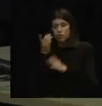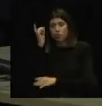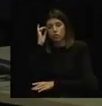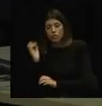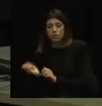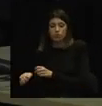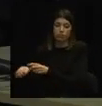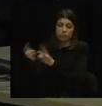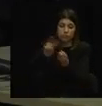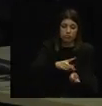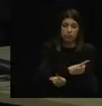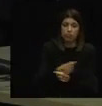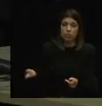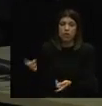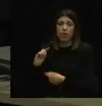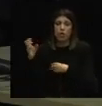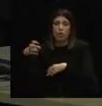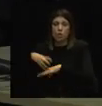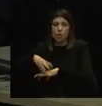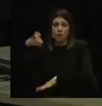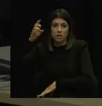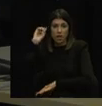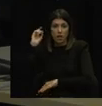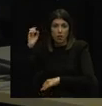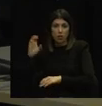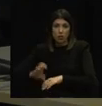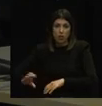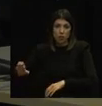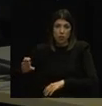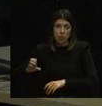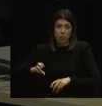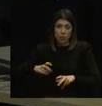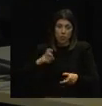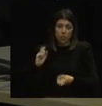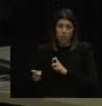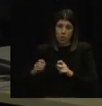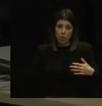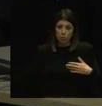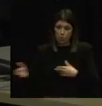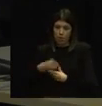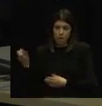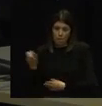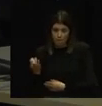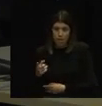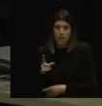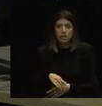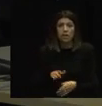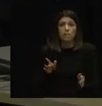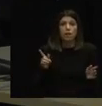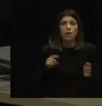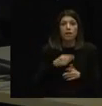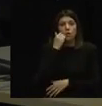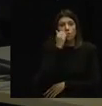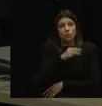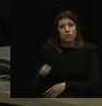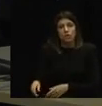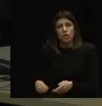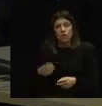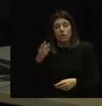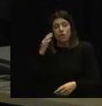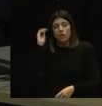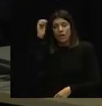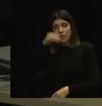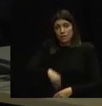regressaram quando o quartel do Colombo foi destruído. Também sobre o Museu do Regimento de Sapadores Bombeiros e a Biblioteca Museu República e Resistência,